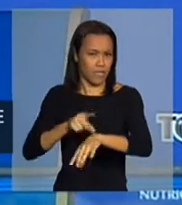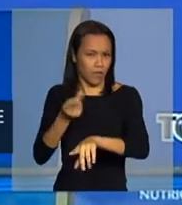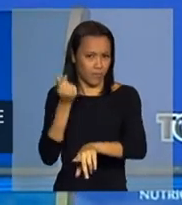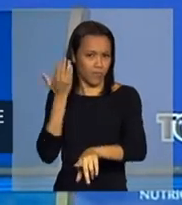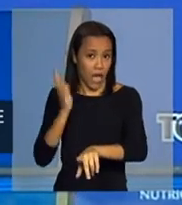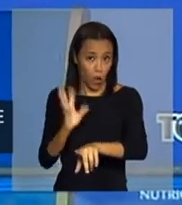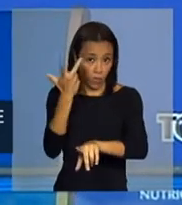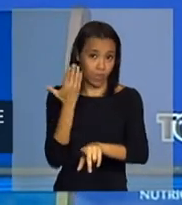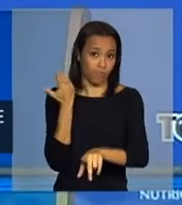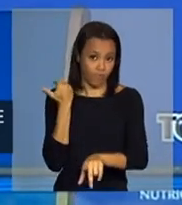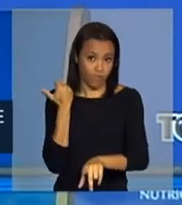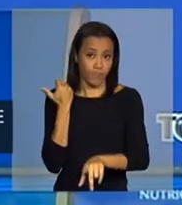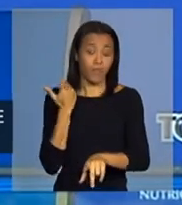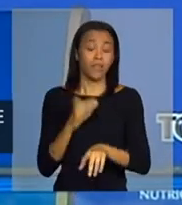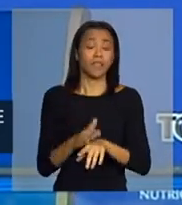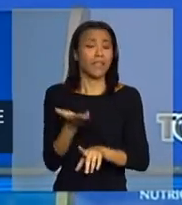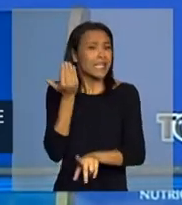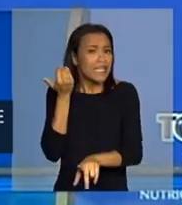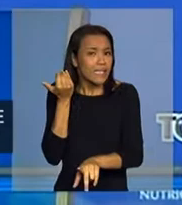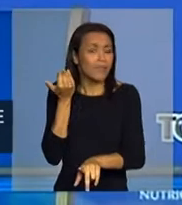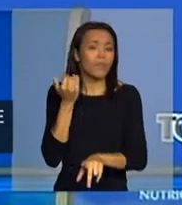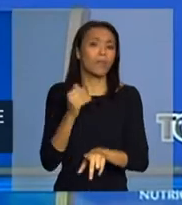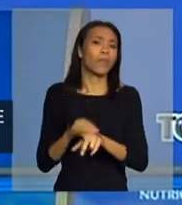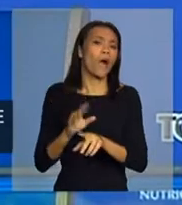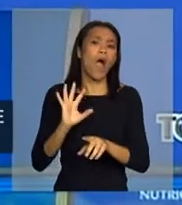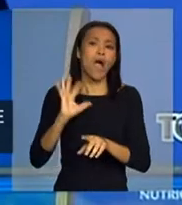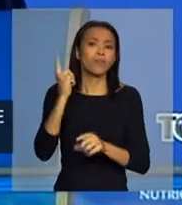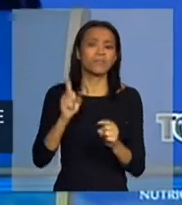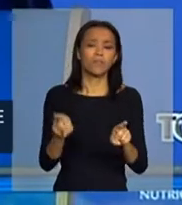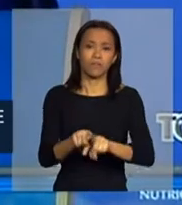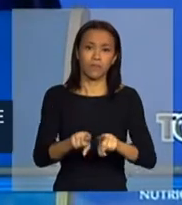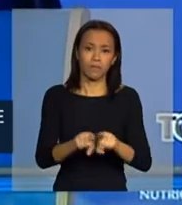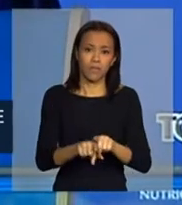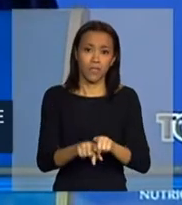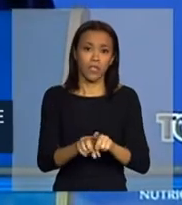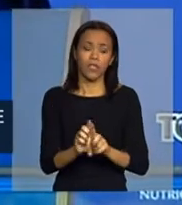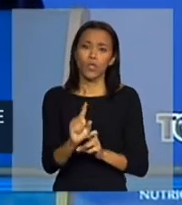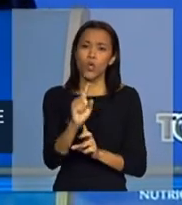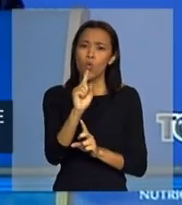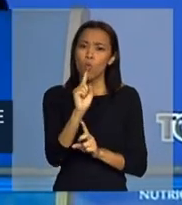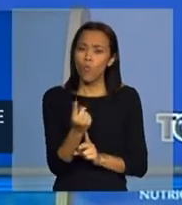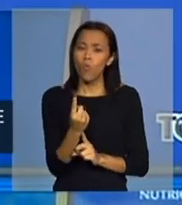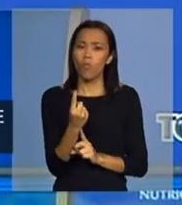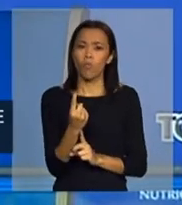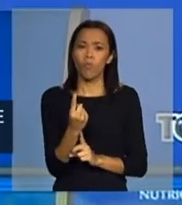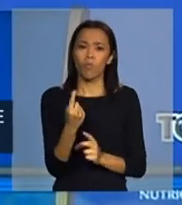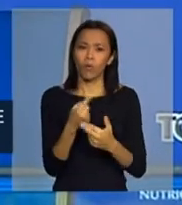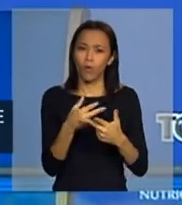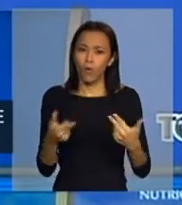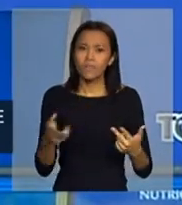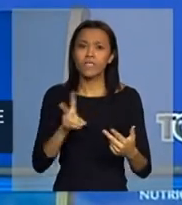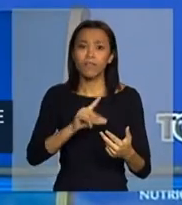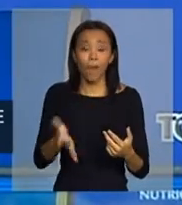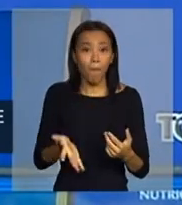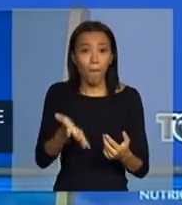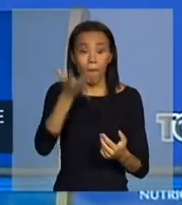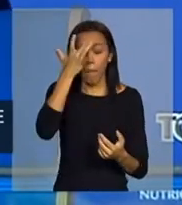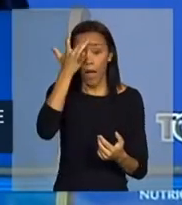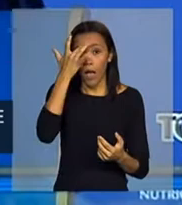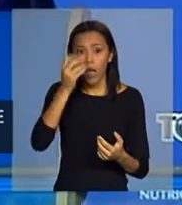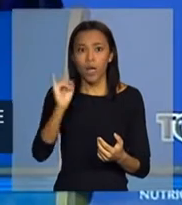E, naquele momento, aconteceu um evento que vai marcar a